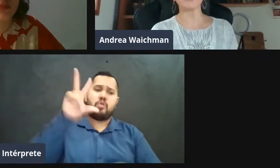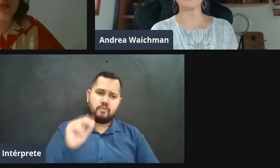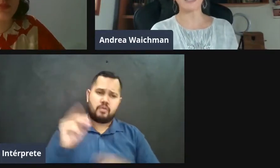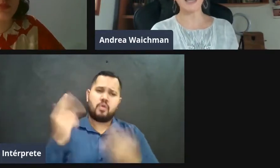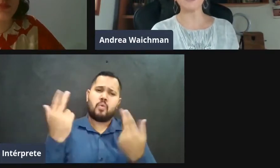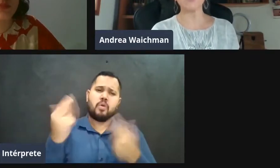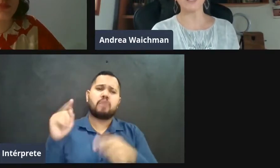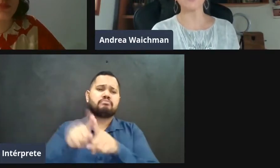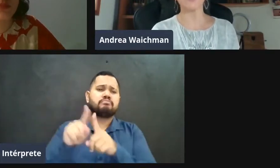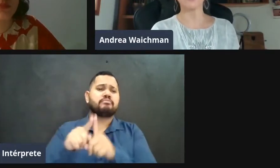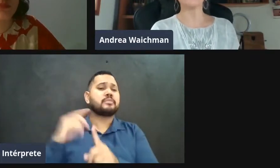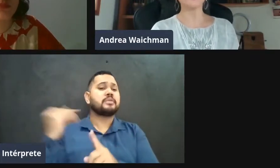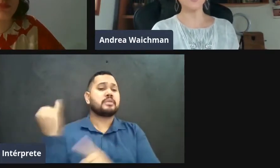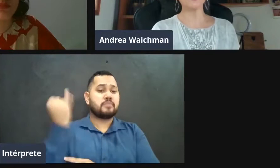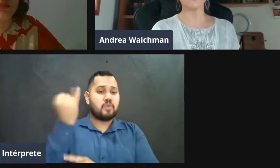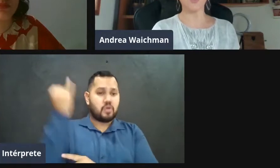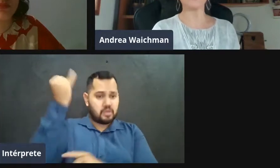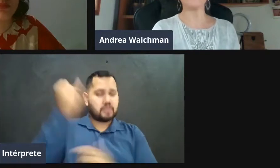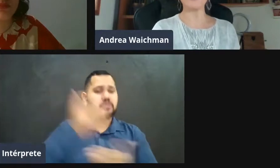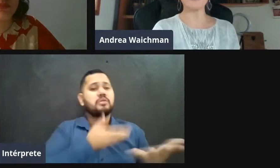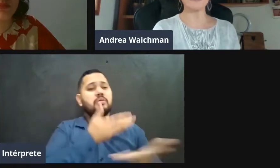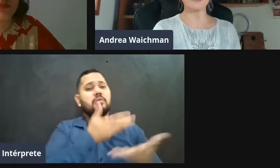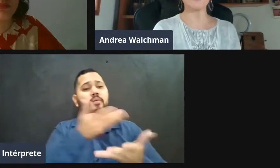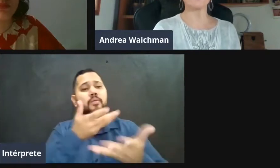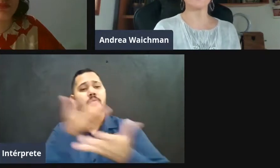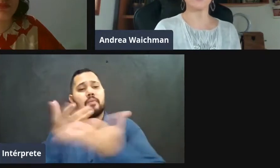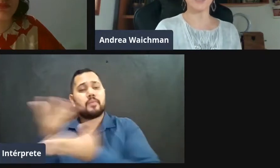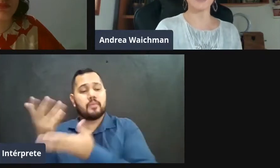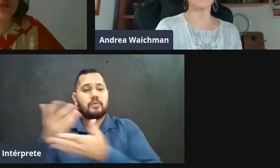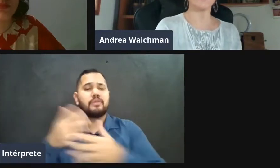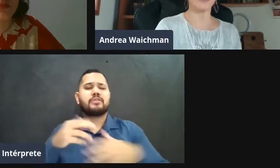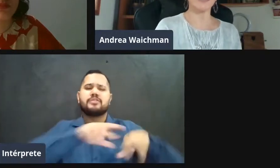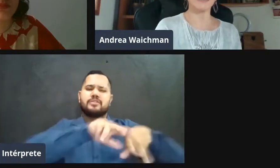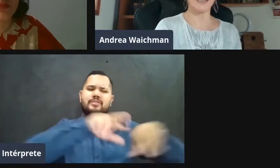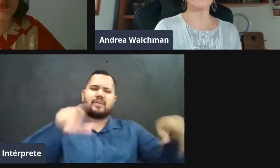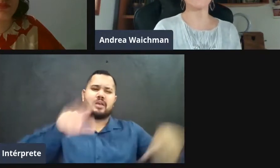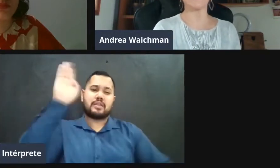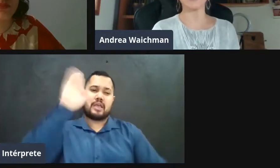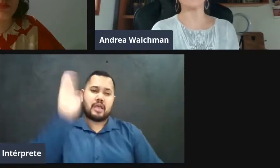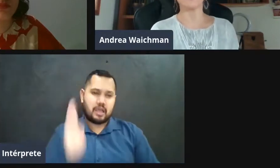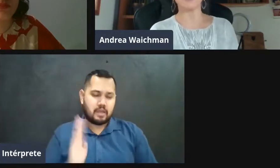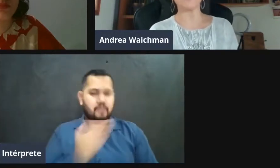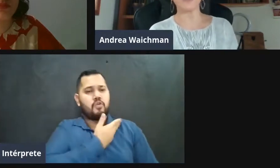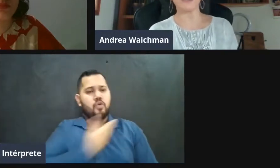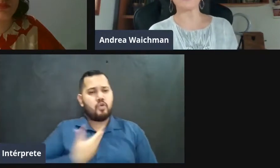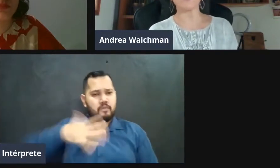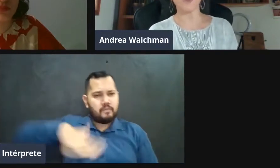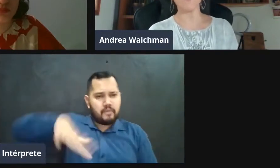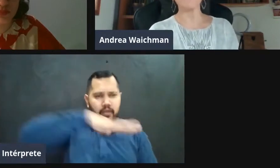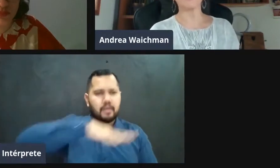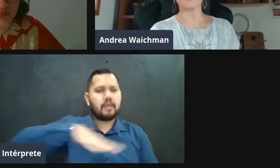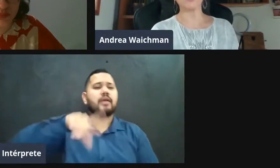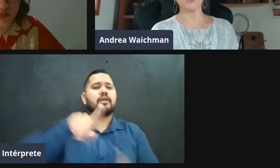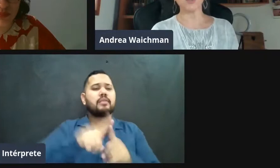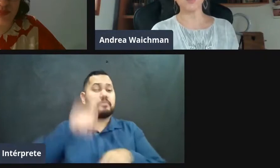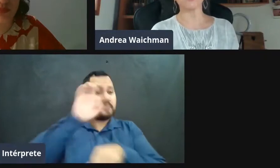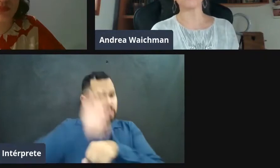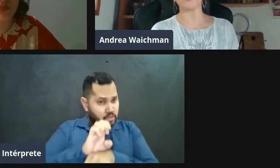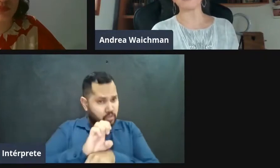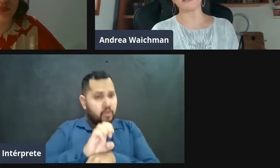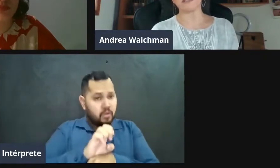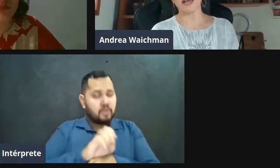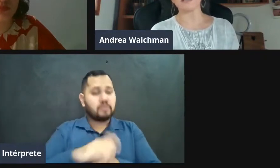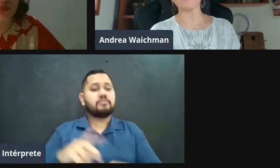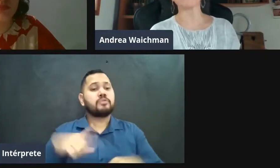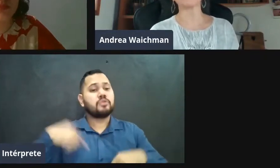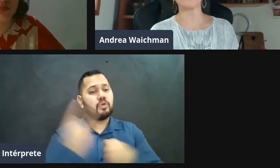como um importante articulador, junto com diversas instâncias nacionais, governamentais, também na esfera estadual, para que a gente, juntos